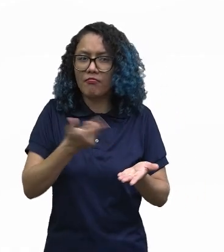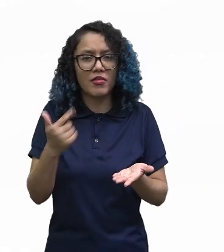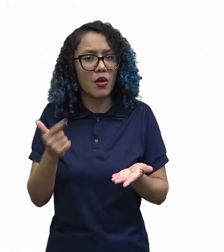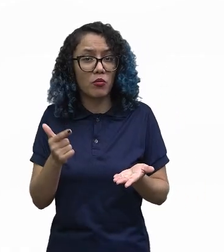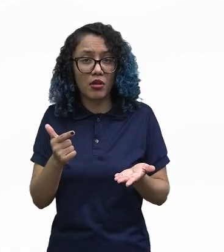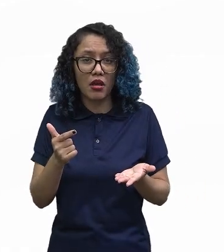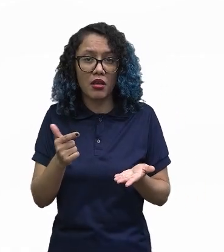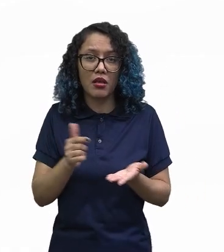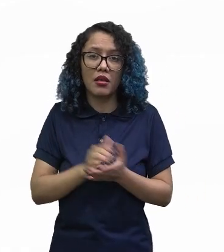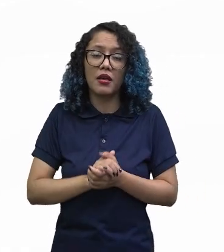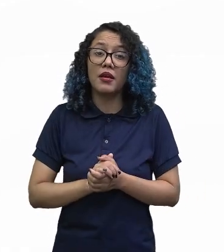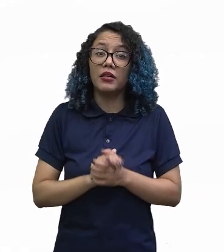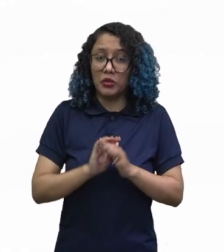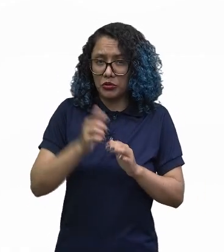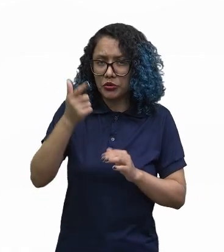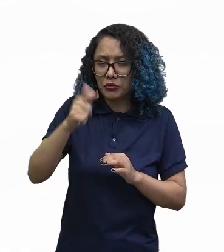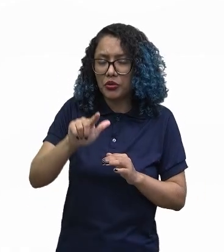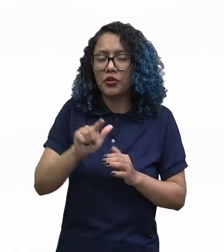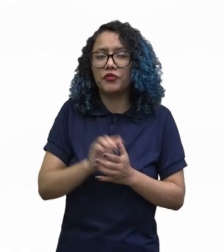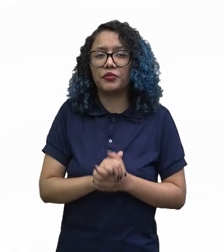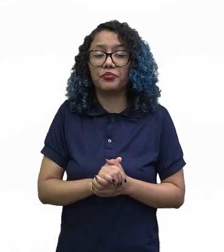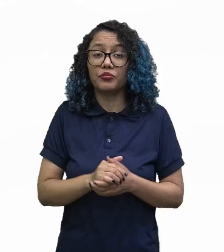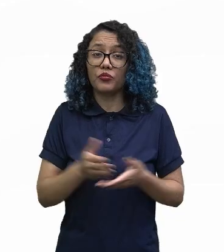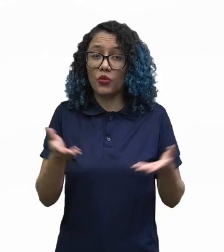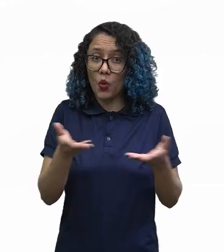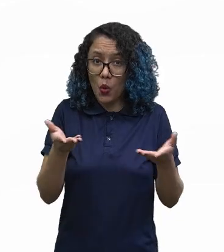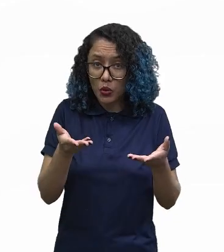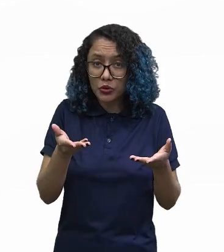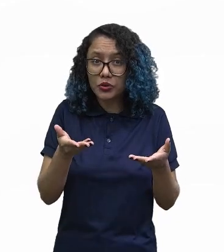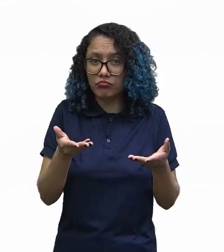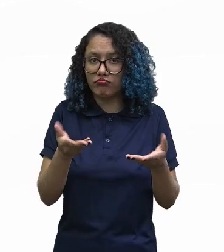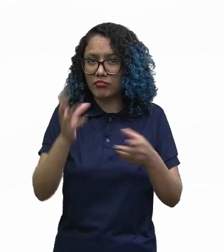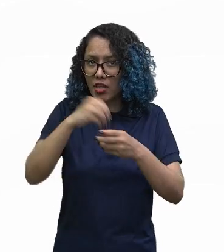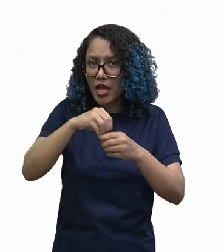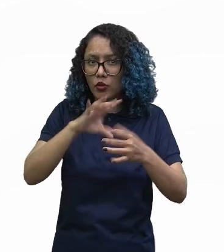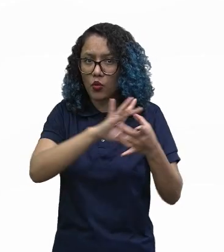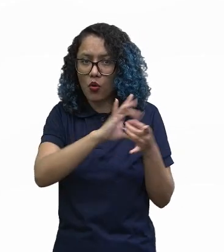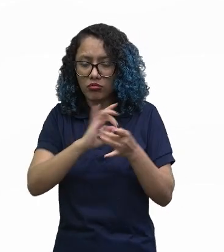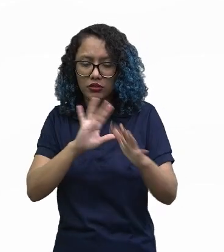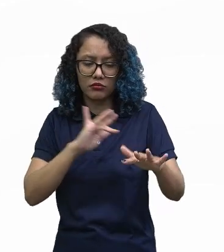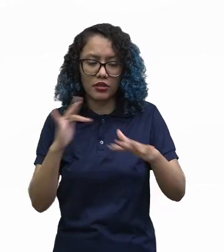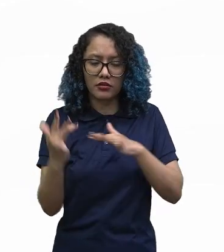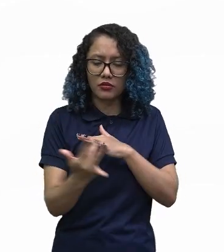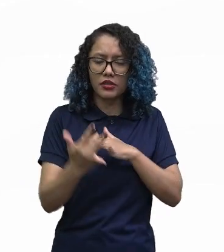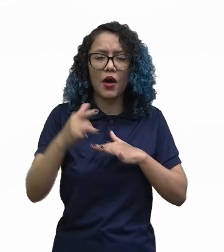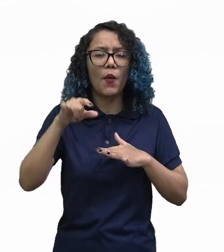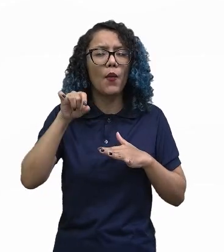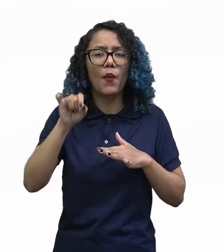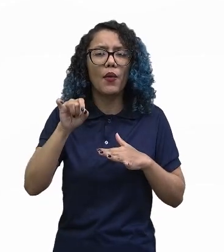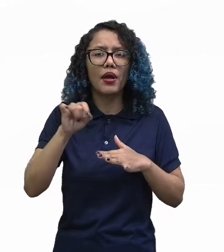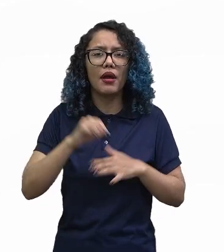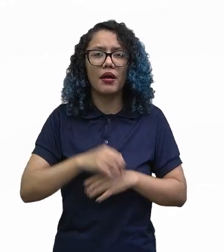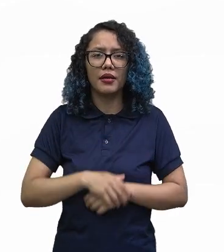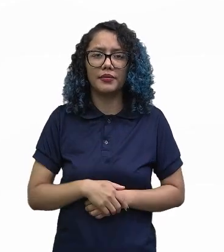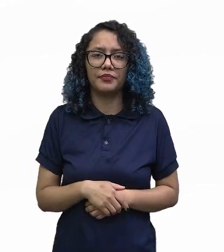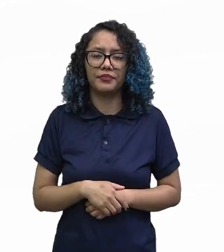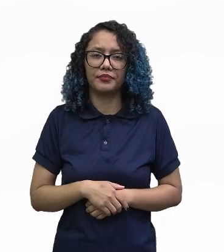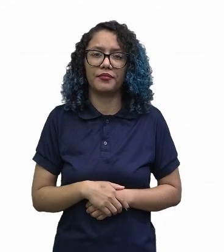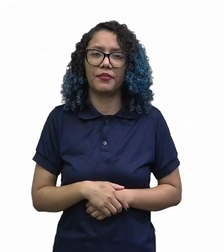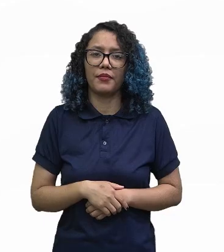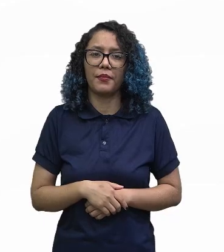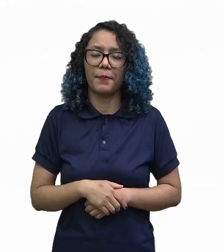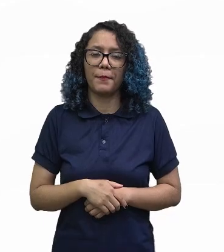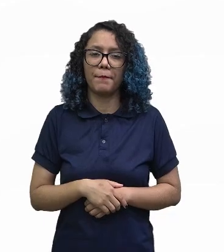vez, trazendo para a atualidade, as redes sociais, elas cada vez mais, né, caminham